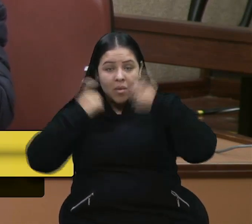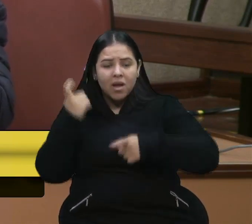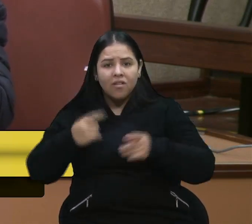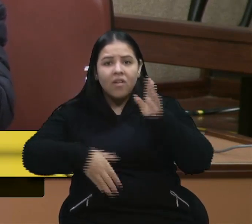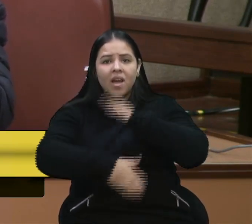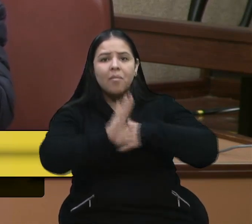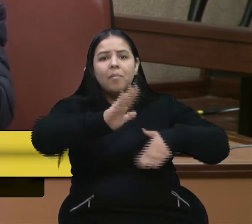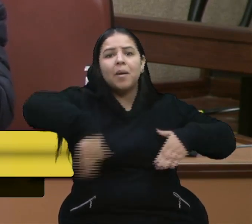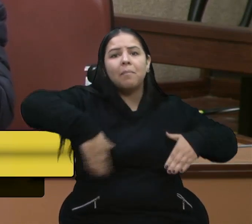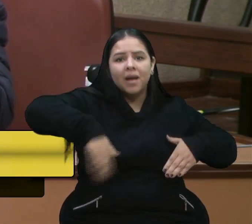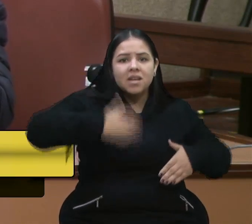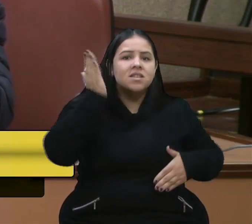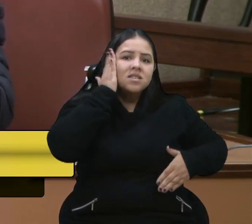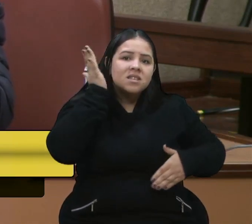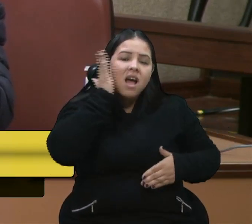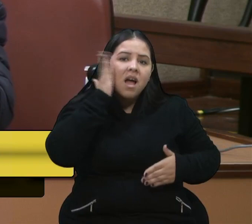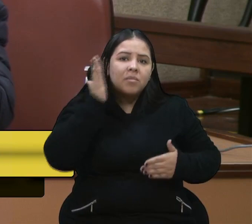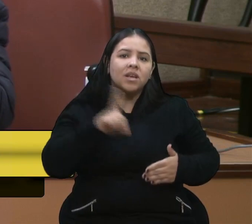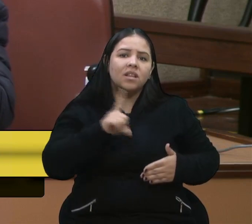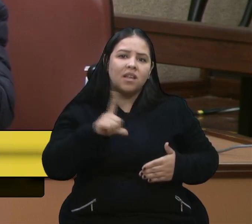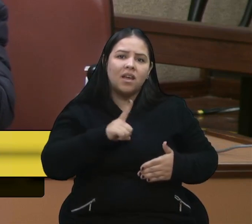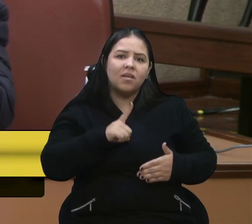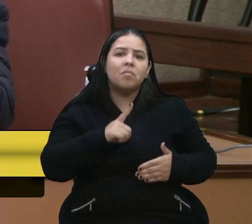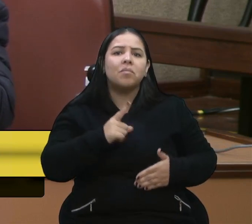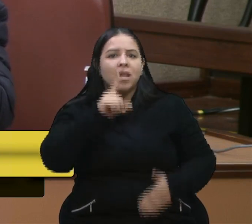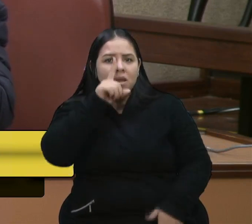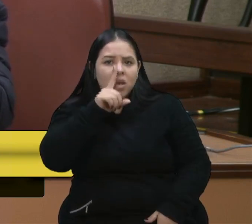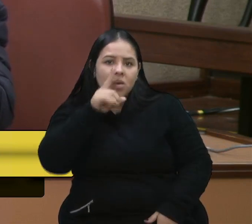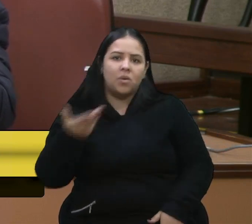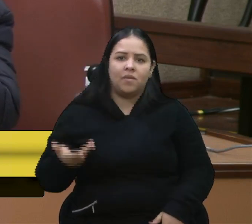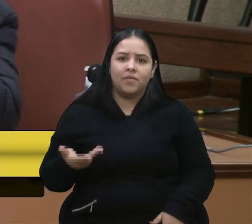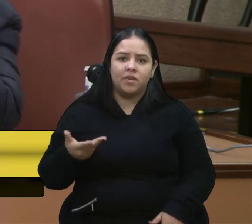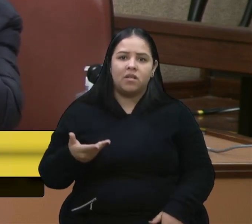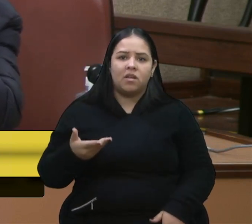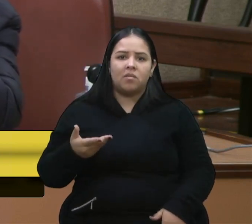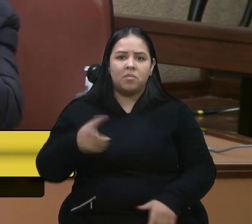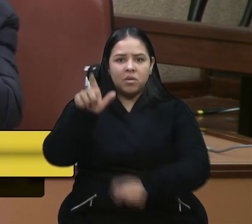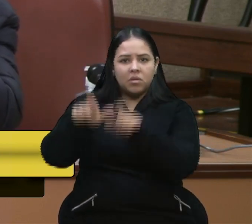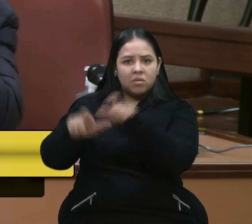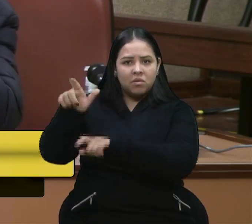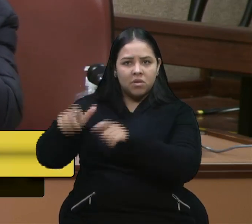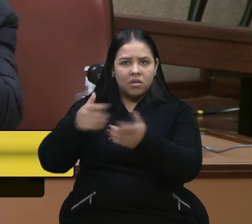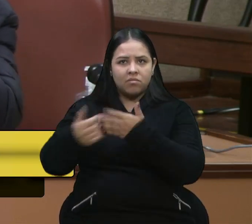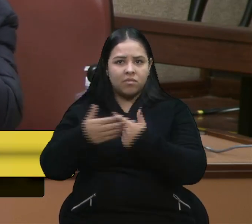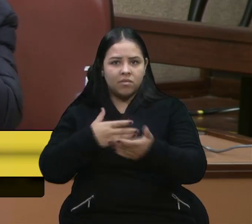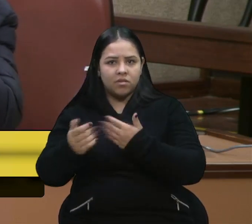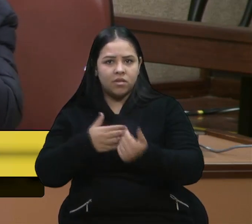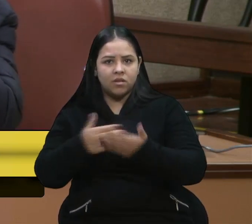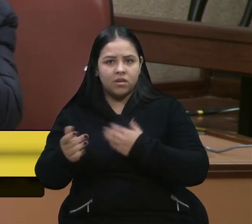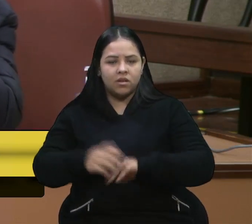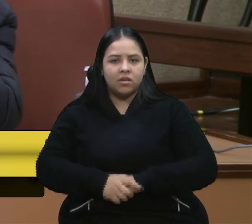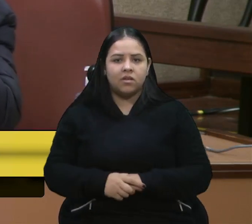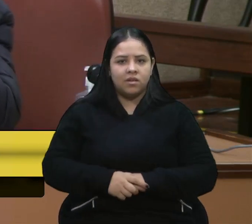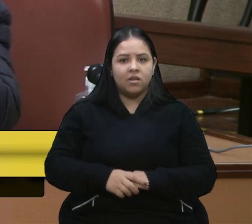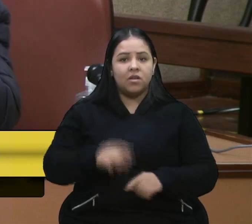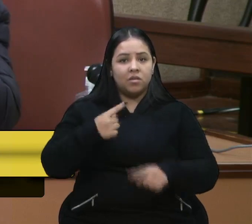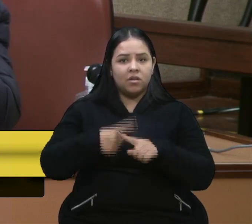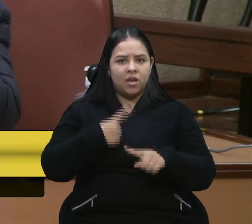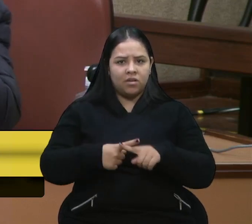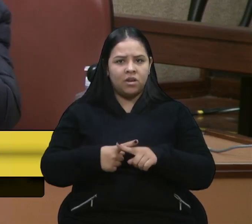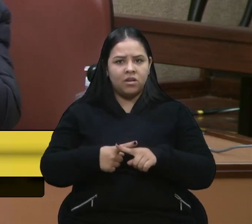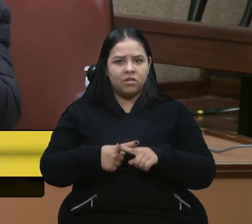correndo risco de vida. E isso aí, o pessoal não está nem aí, pelo jeito. O Dair, para fechar o acesso aqui do Iguatemi, que a gente pediu, veio